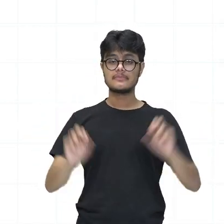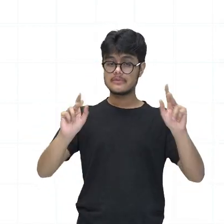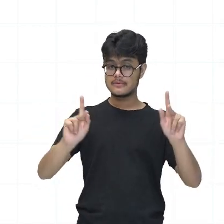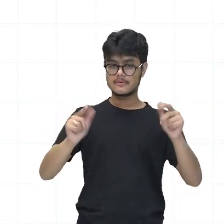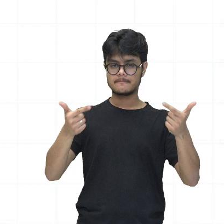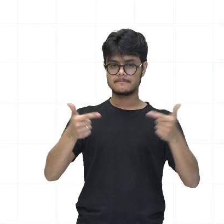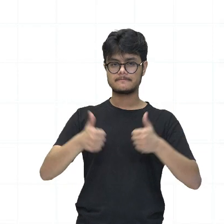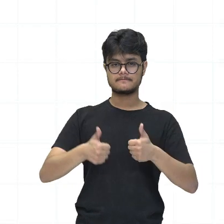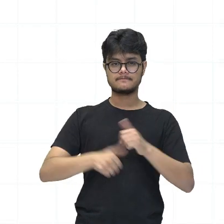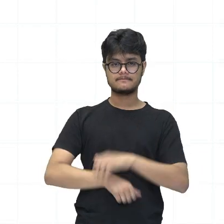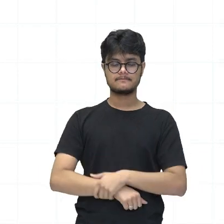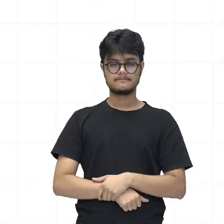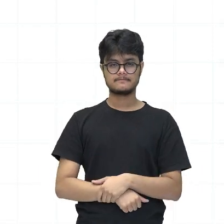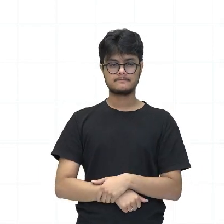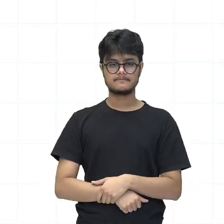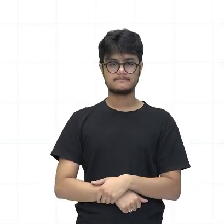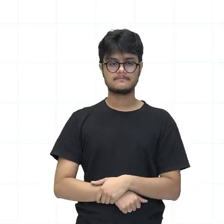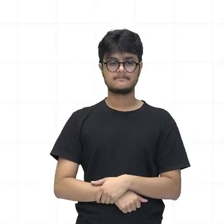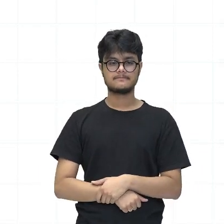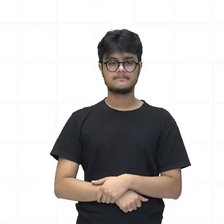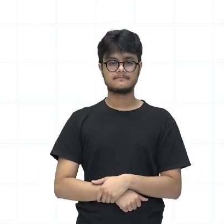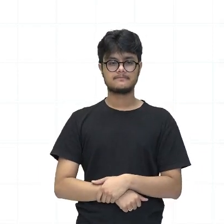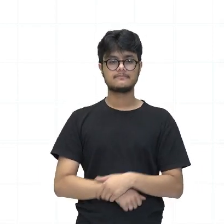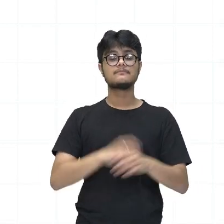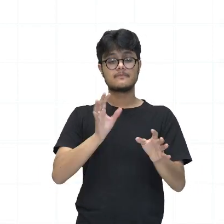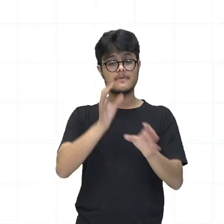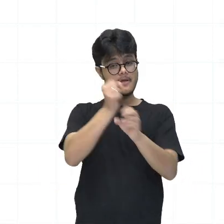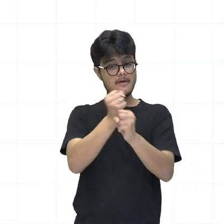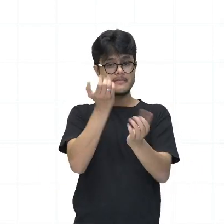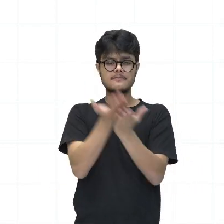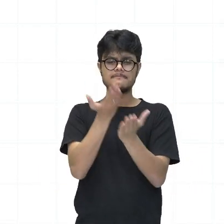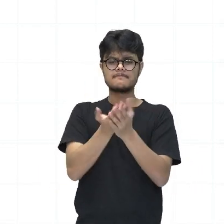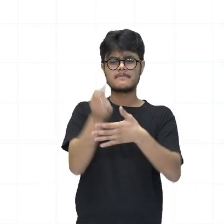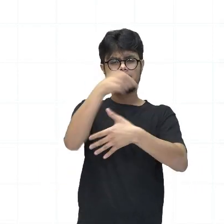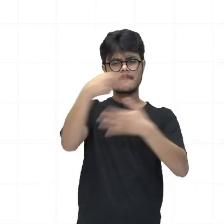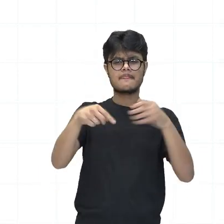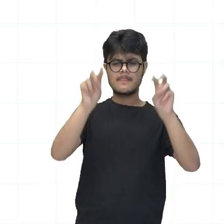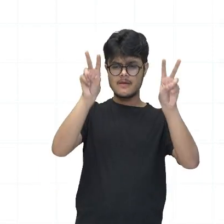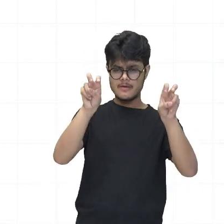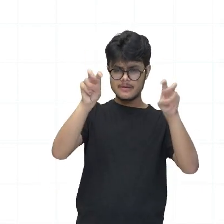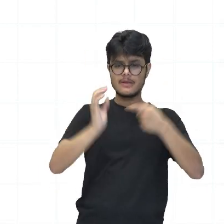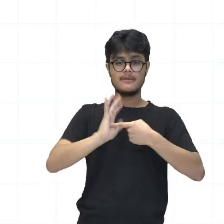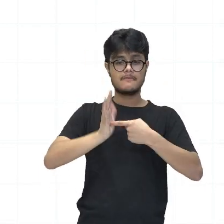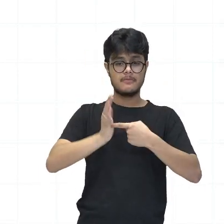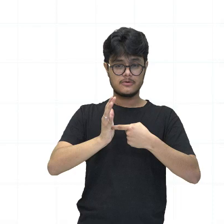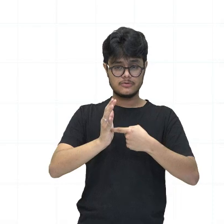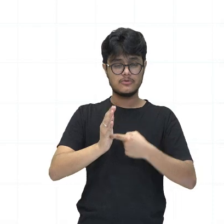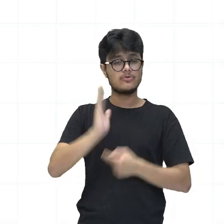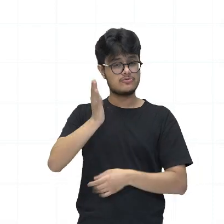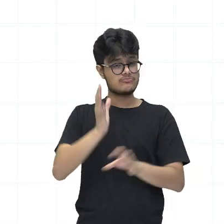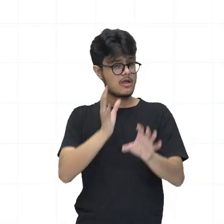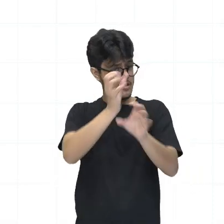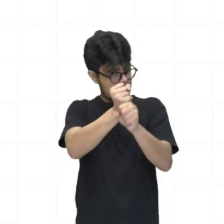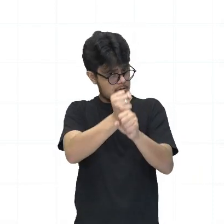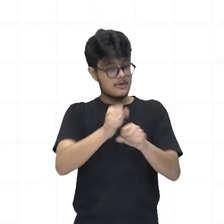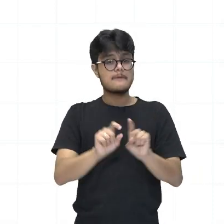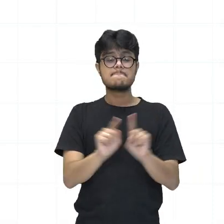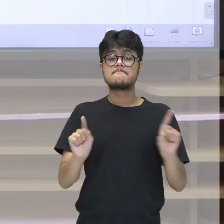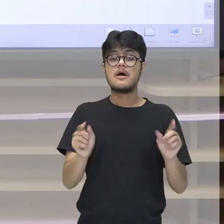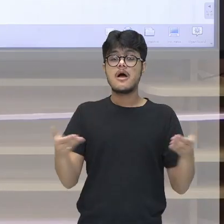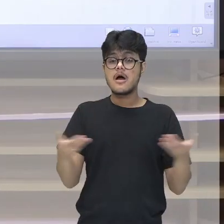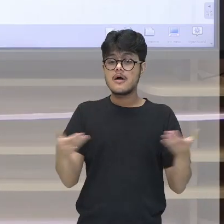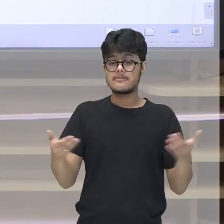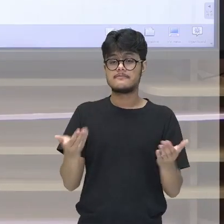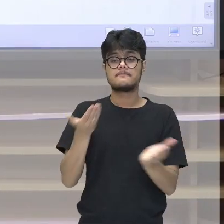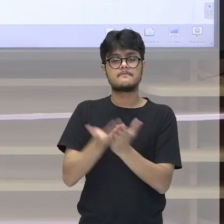não tem, certo? Então, revimos aí um pouquinho, né, fizemos aí a revisão dos motores. E agora a